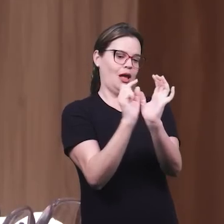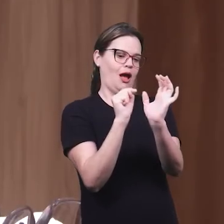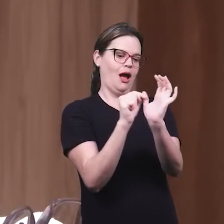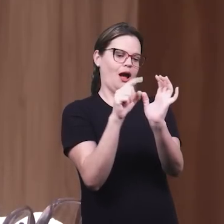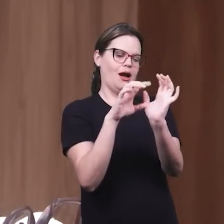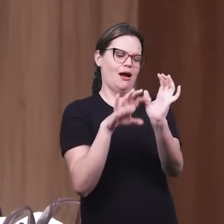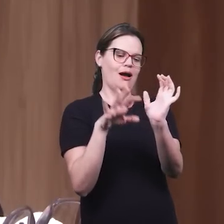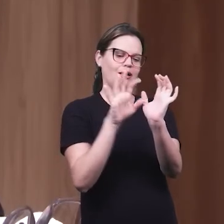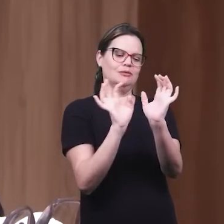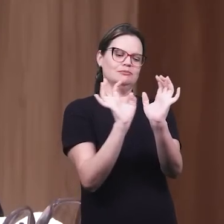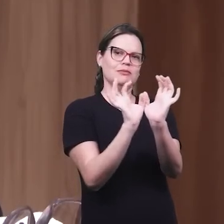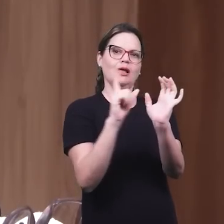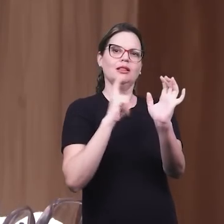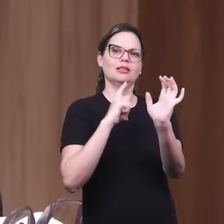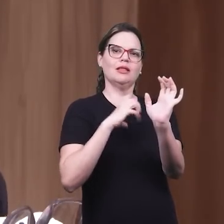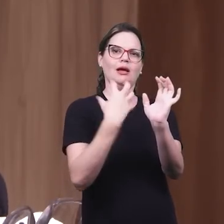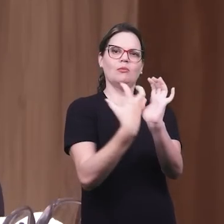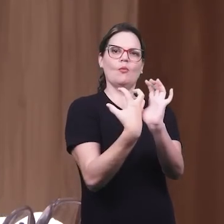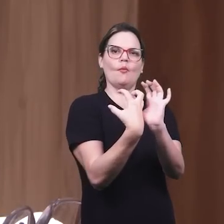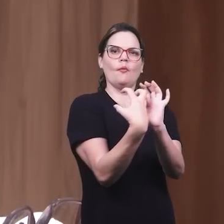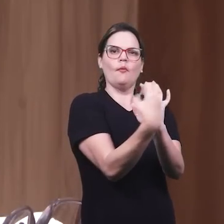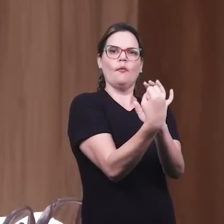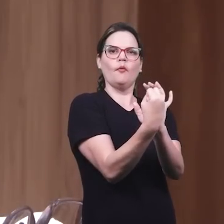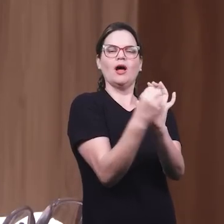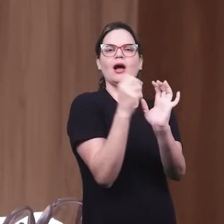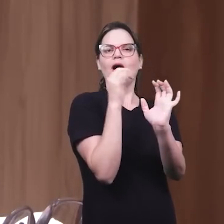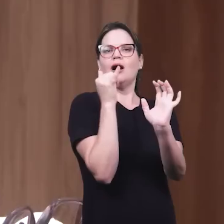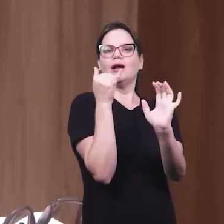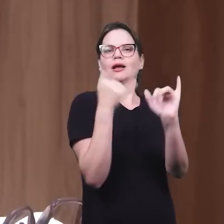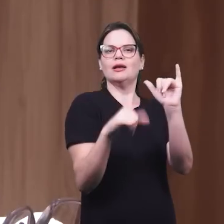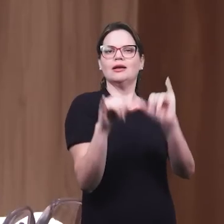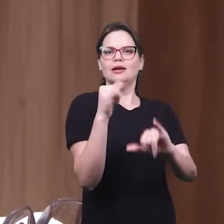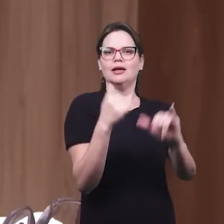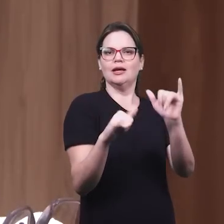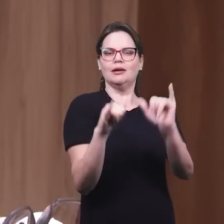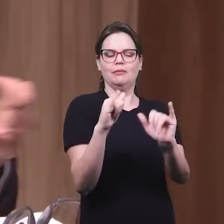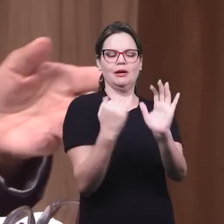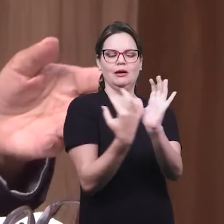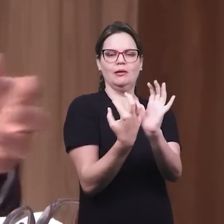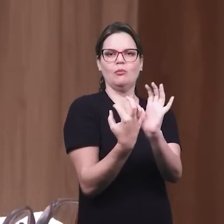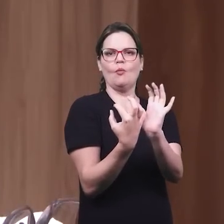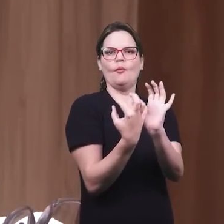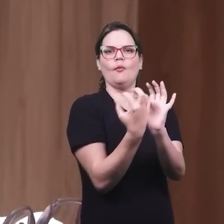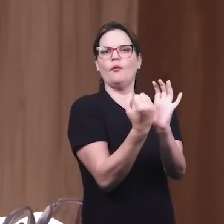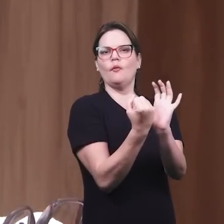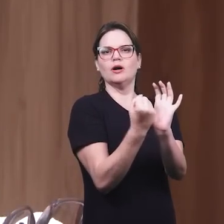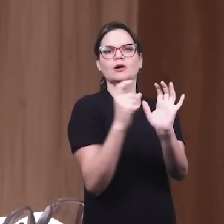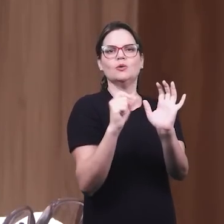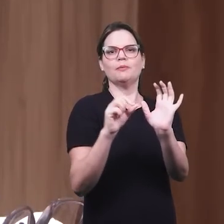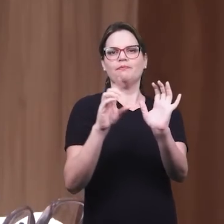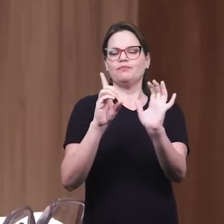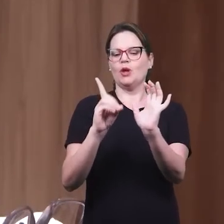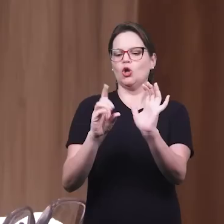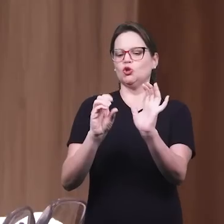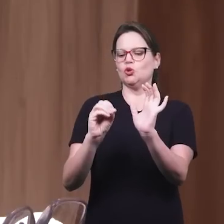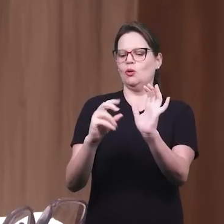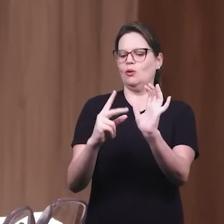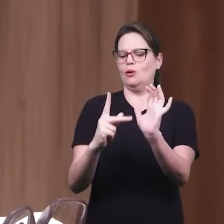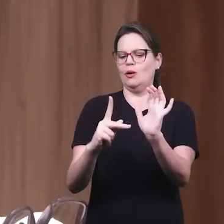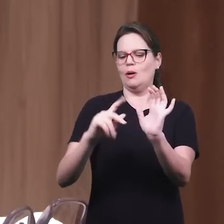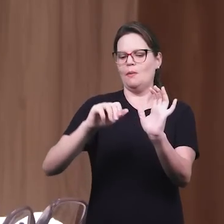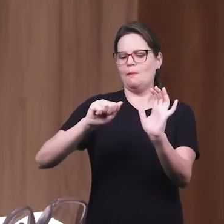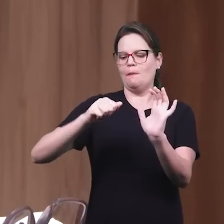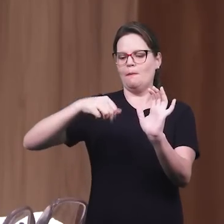do cérebro humano. Nessa área existe o que a gente chama, principalmente na química, né, na parte química